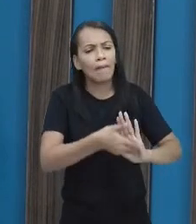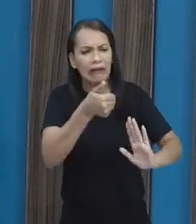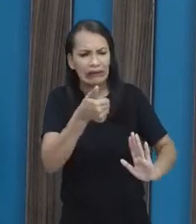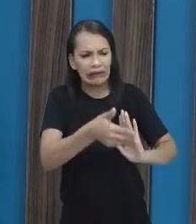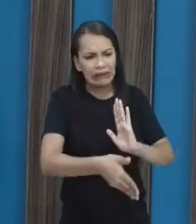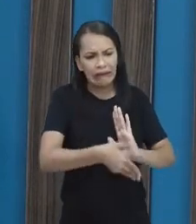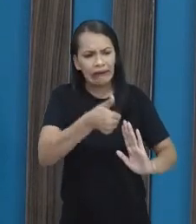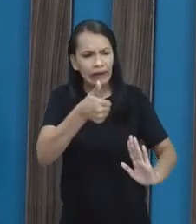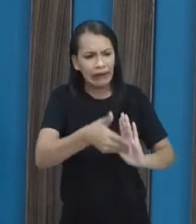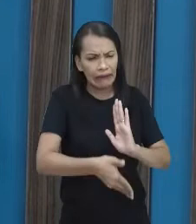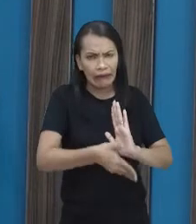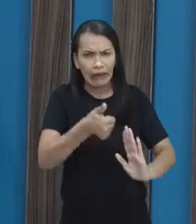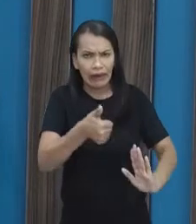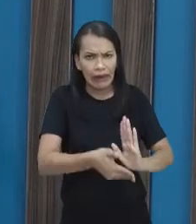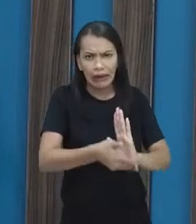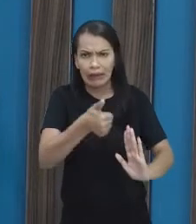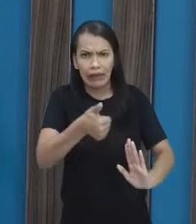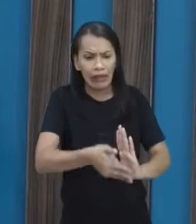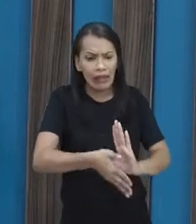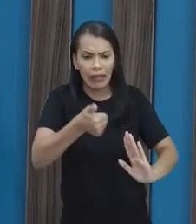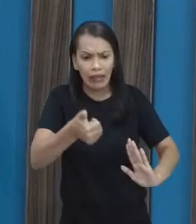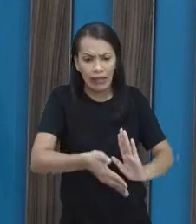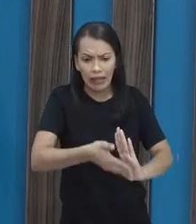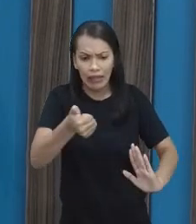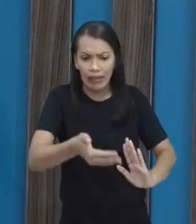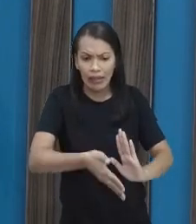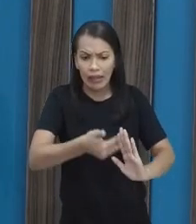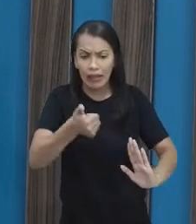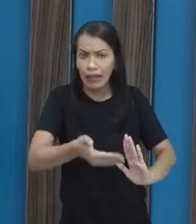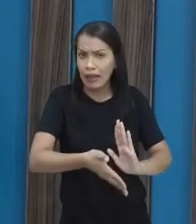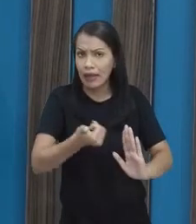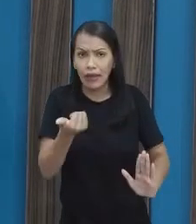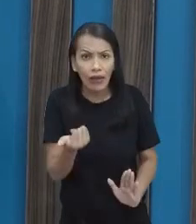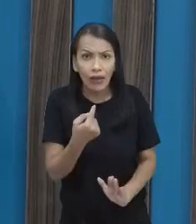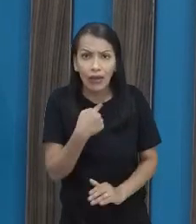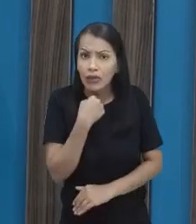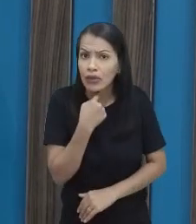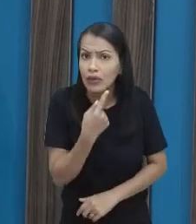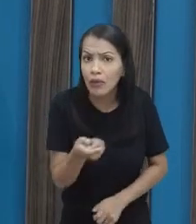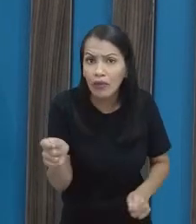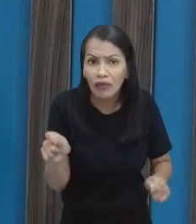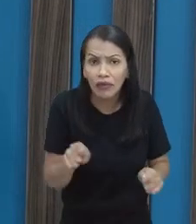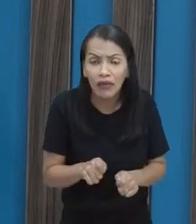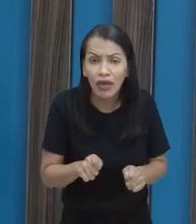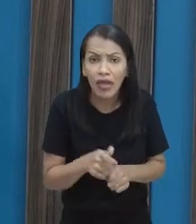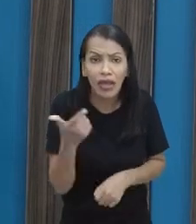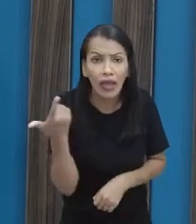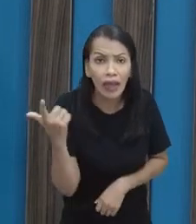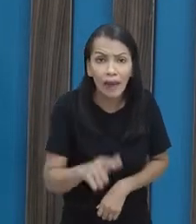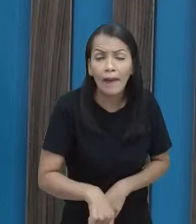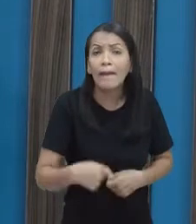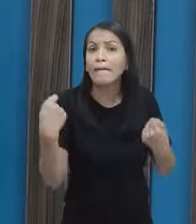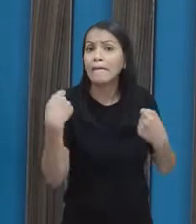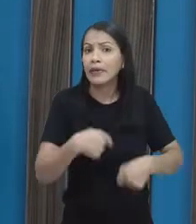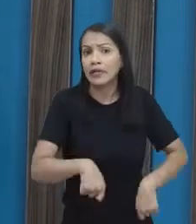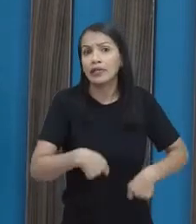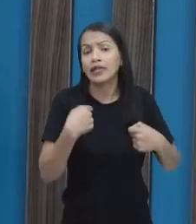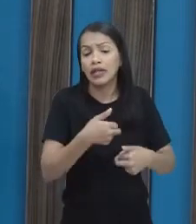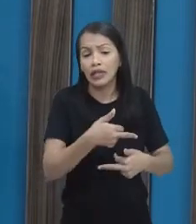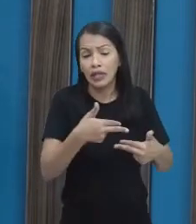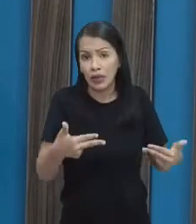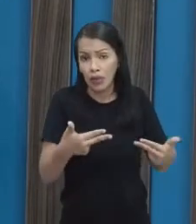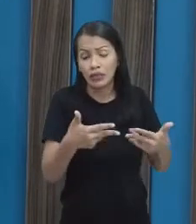nesse caso aí do petróleo, ele não tem como voltar a fazer de novo. Então, ele vai ter que precisar de elementos que são